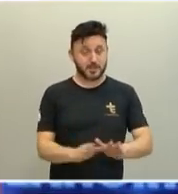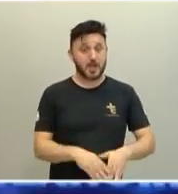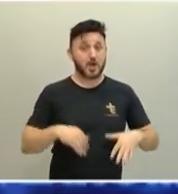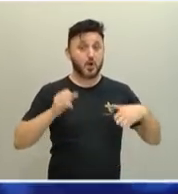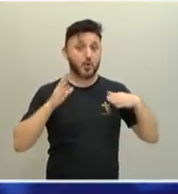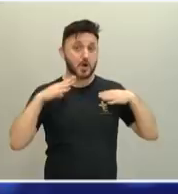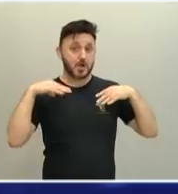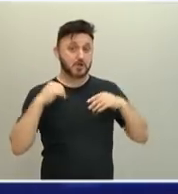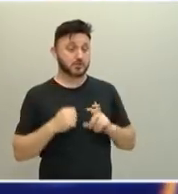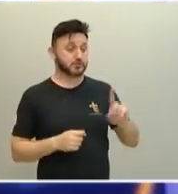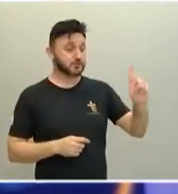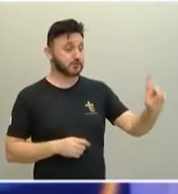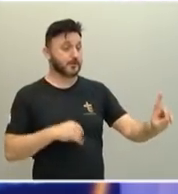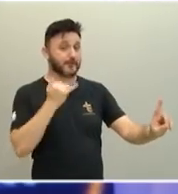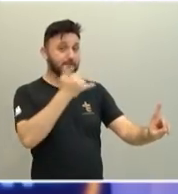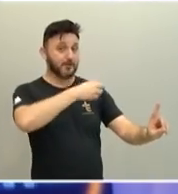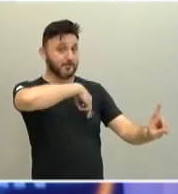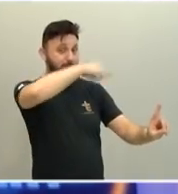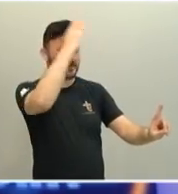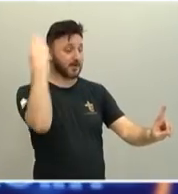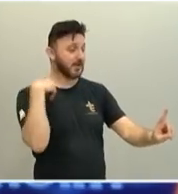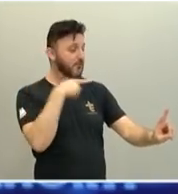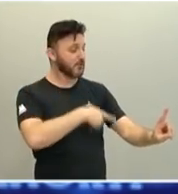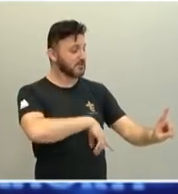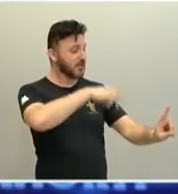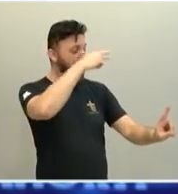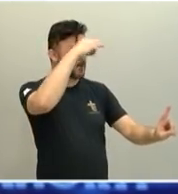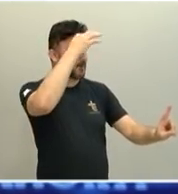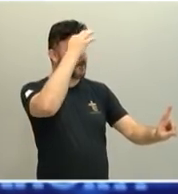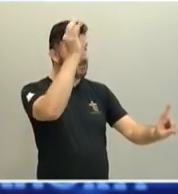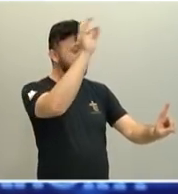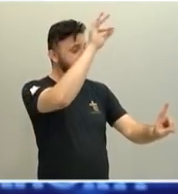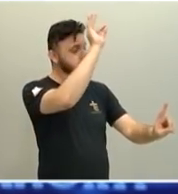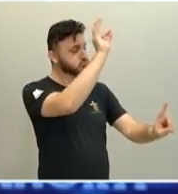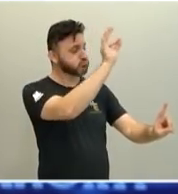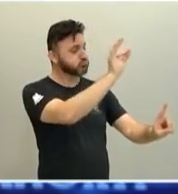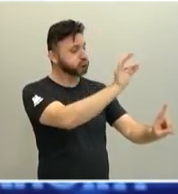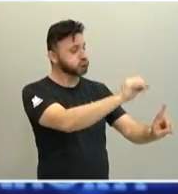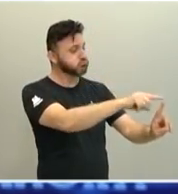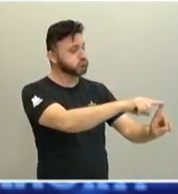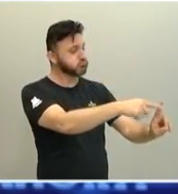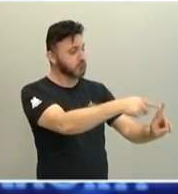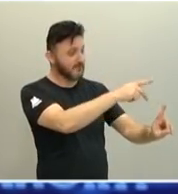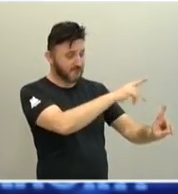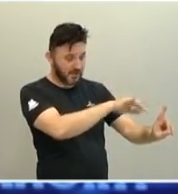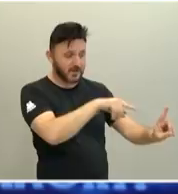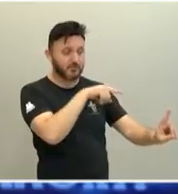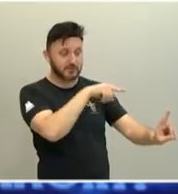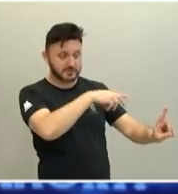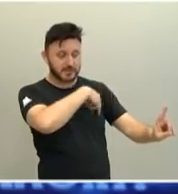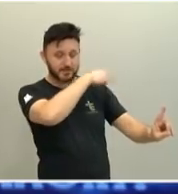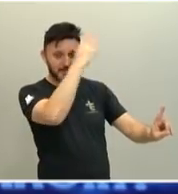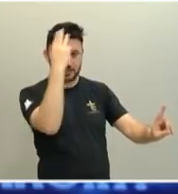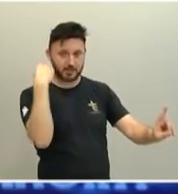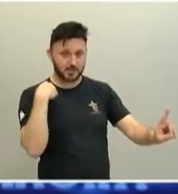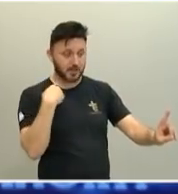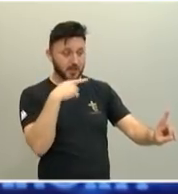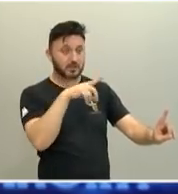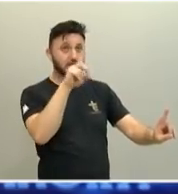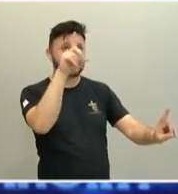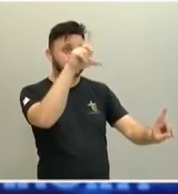encontrou graça diante de Deus. Você conceberá e terá e dará à luz um filho, viu? Você escolhida do